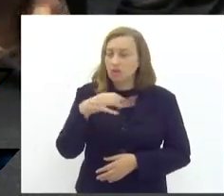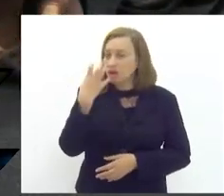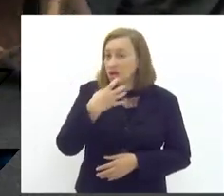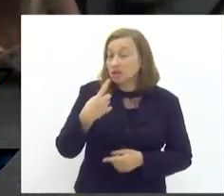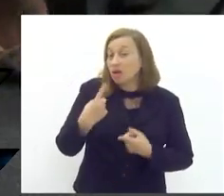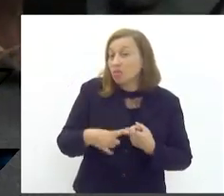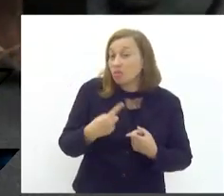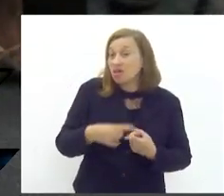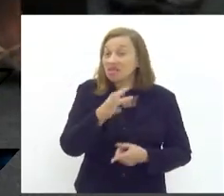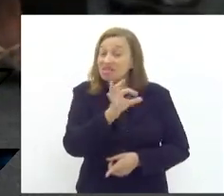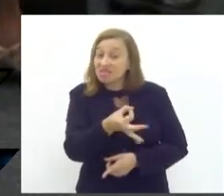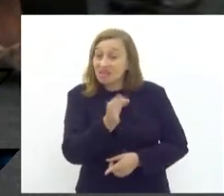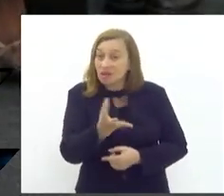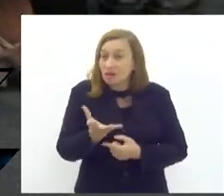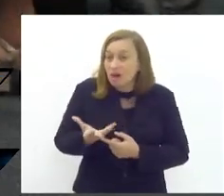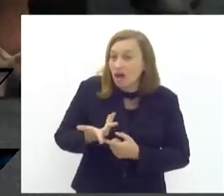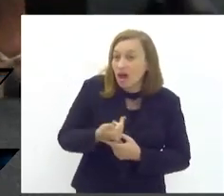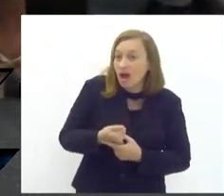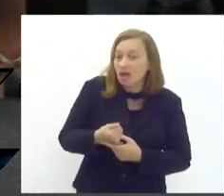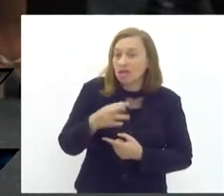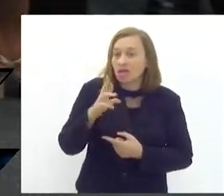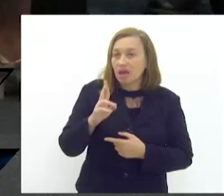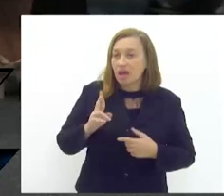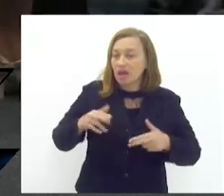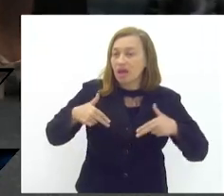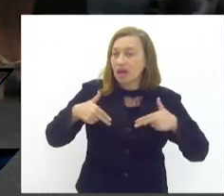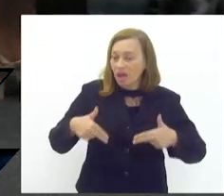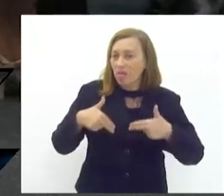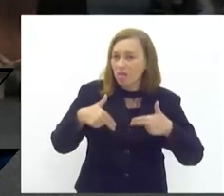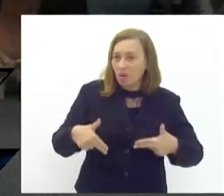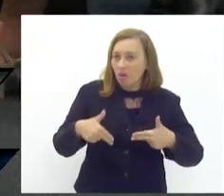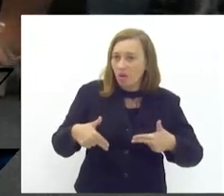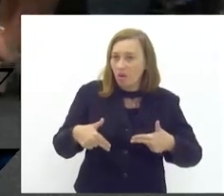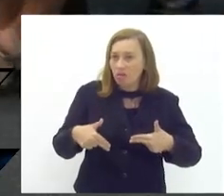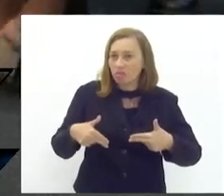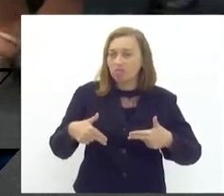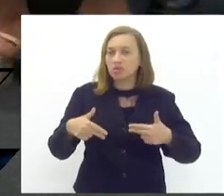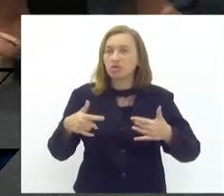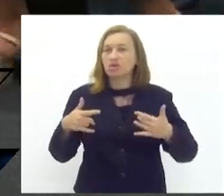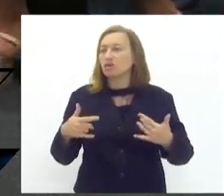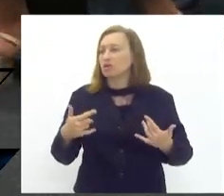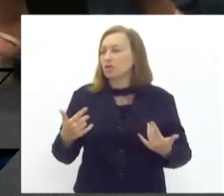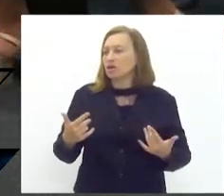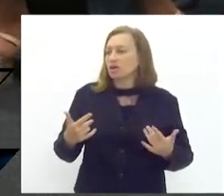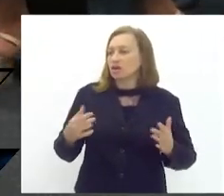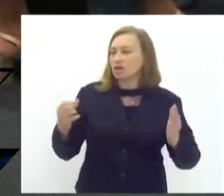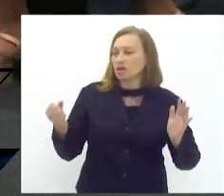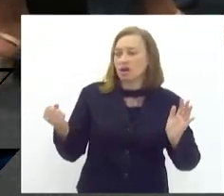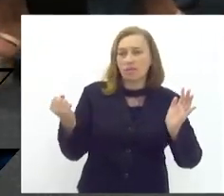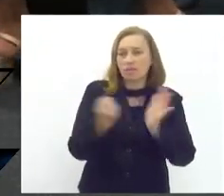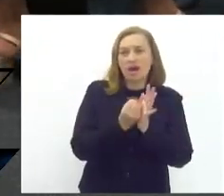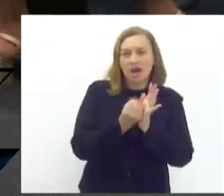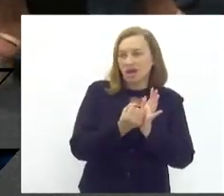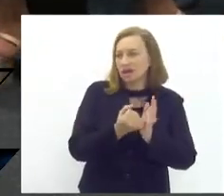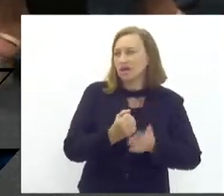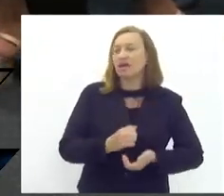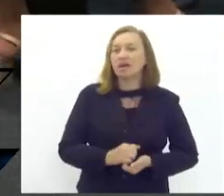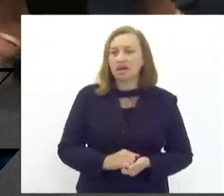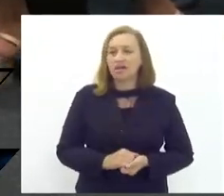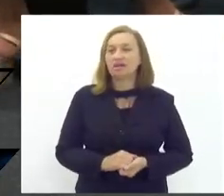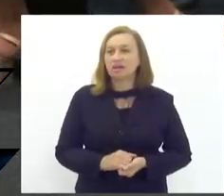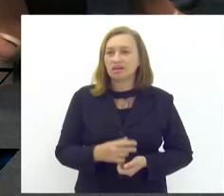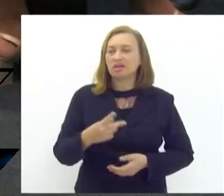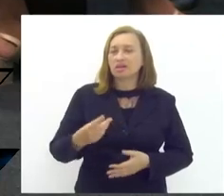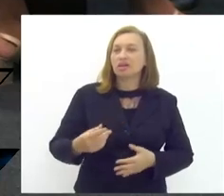porque a arte o Hip Hop O Trap o funk lhe deu a oportunidade de sair desse lugar uma das principais